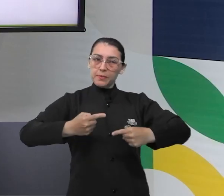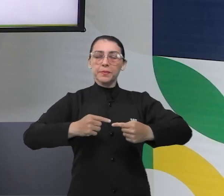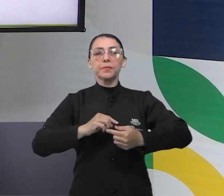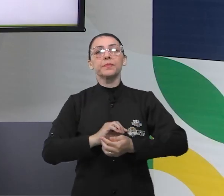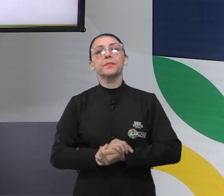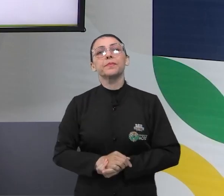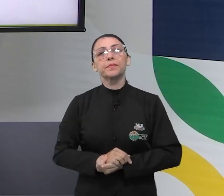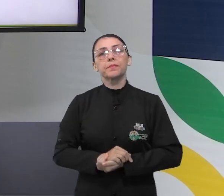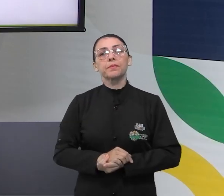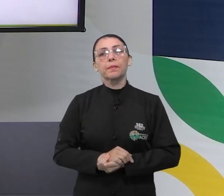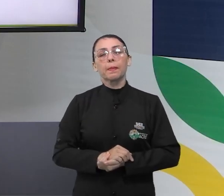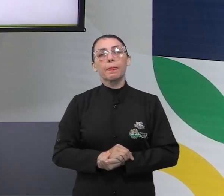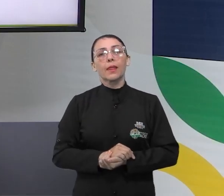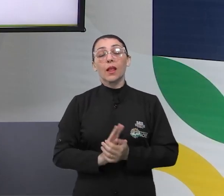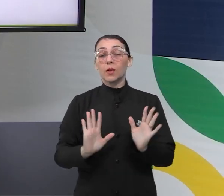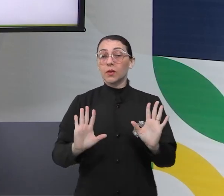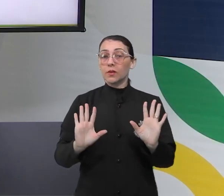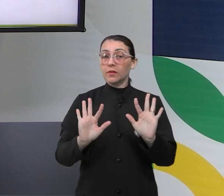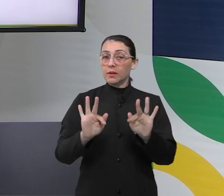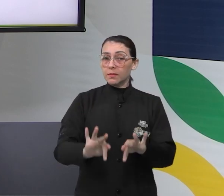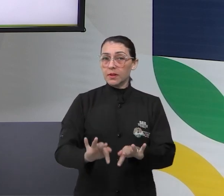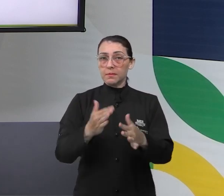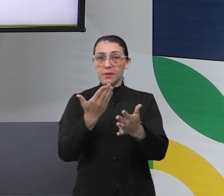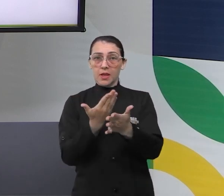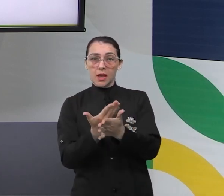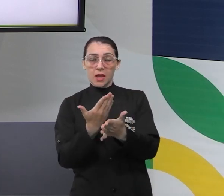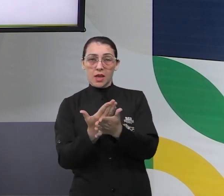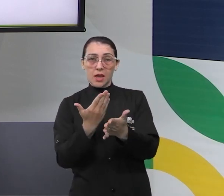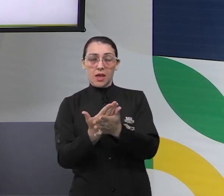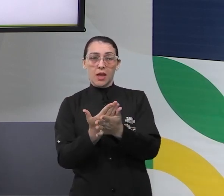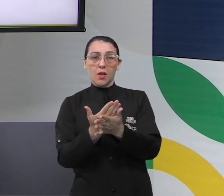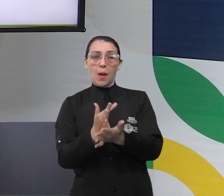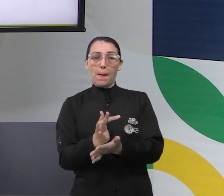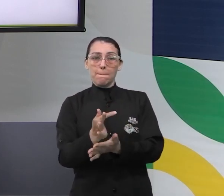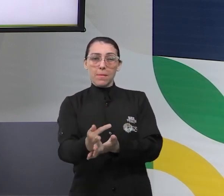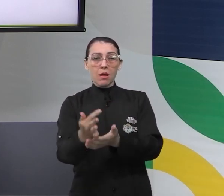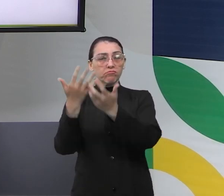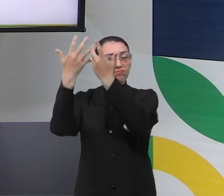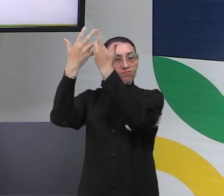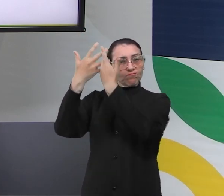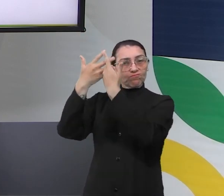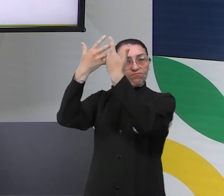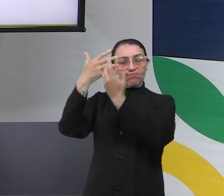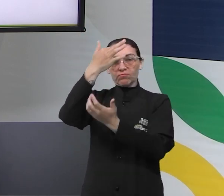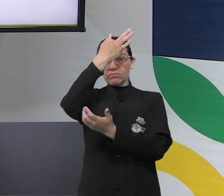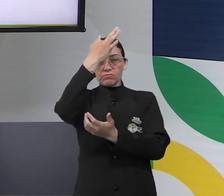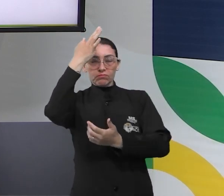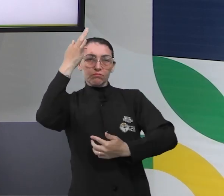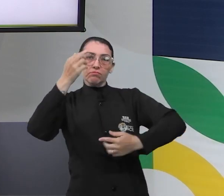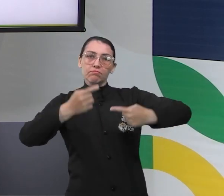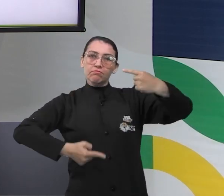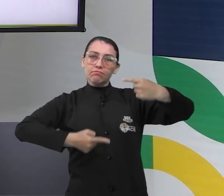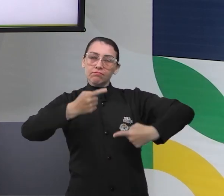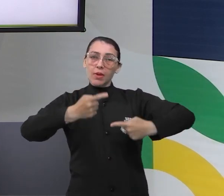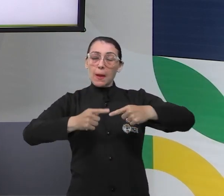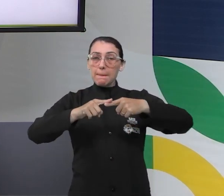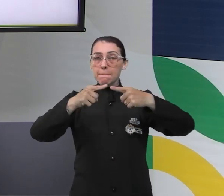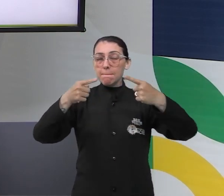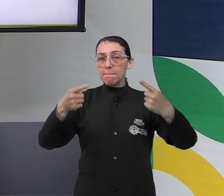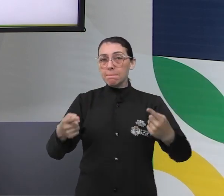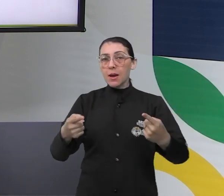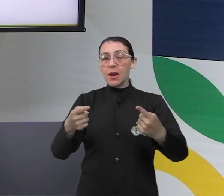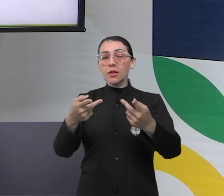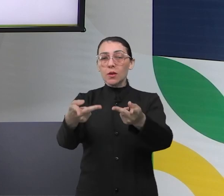política. Então, aqui nós concluímos essa aula, uma breve reflexão sobre a filosofia política, mas